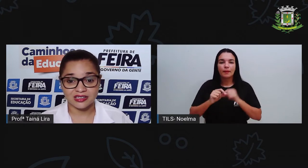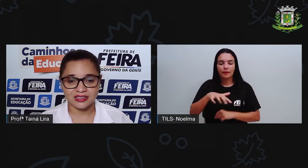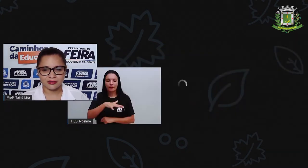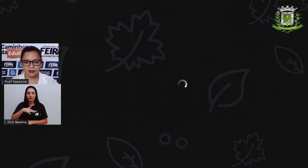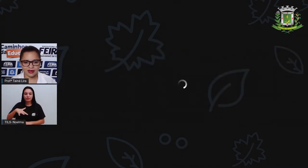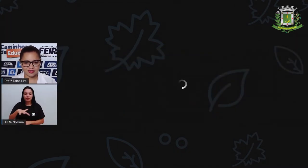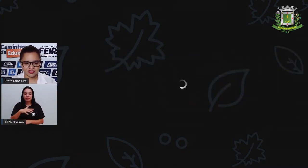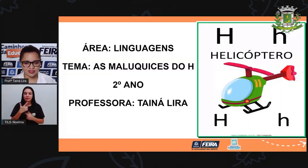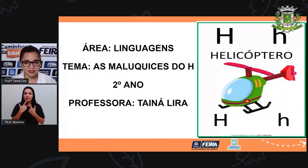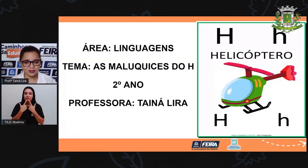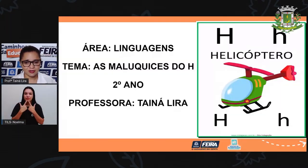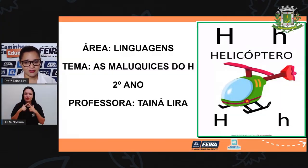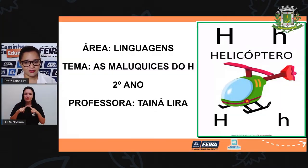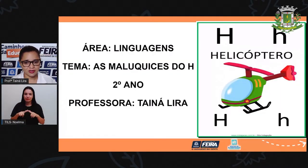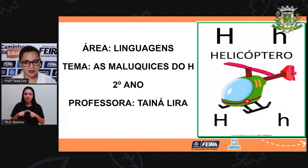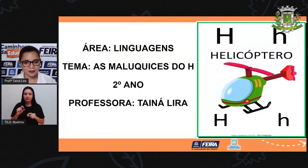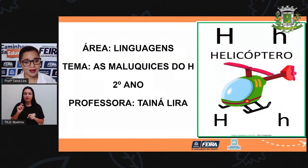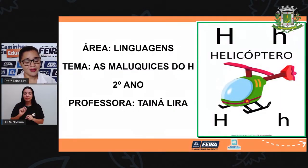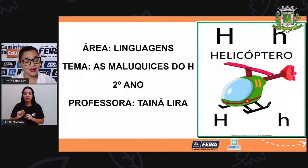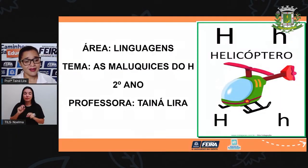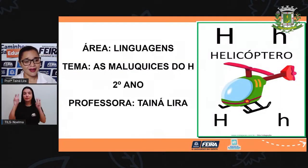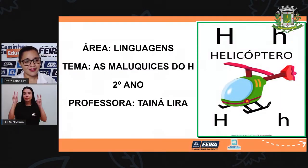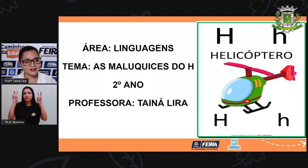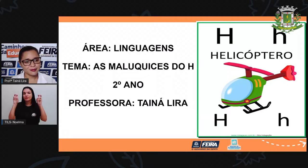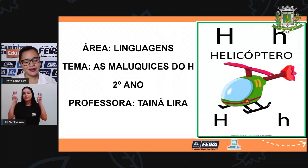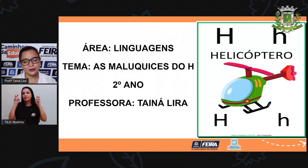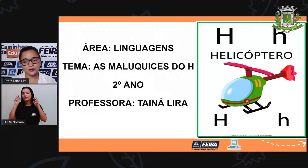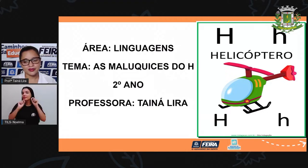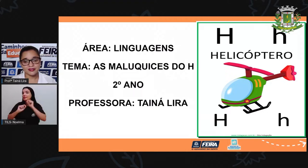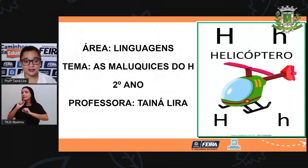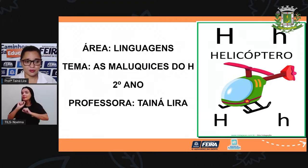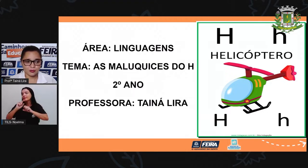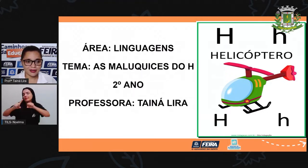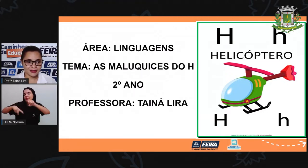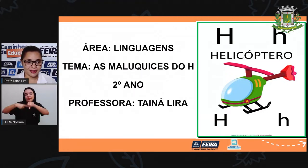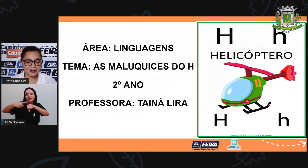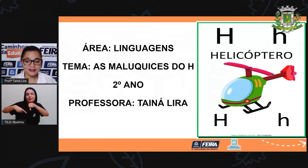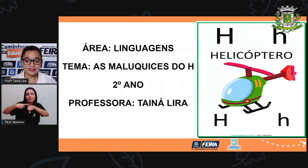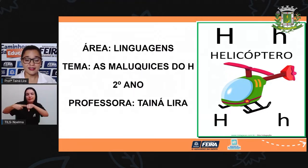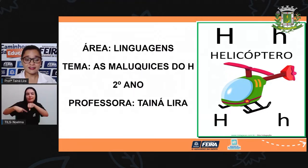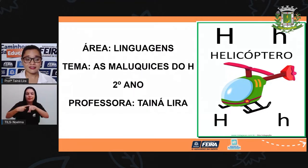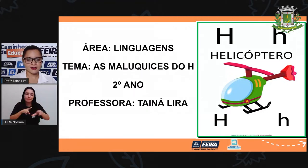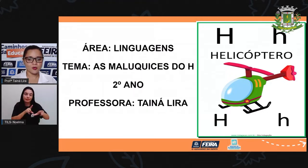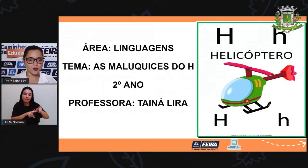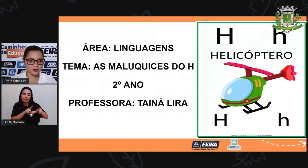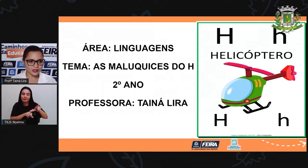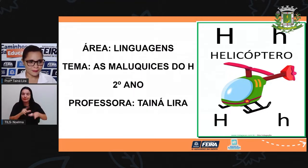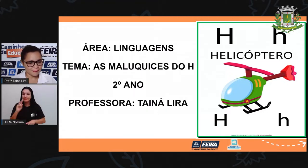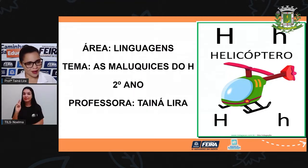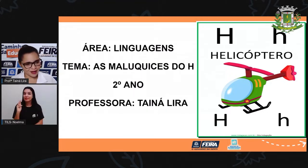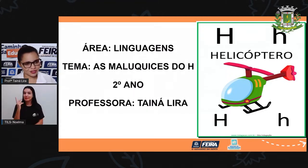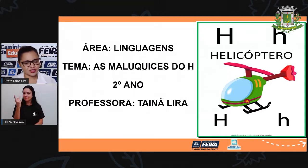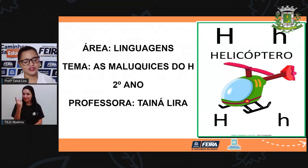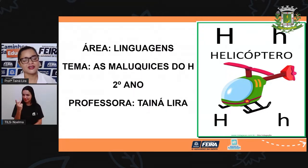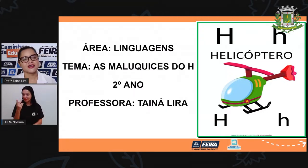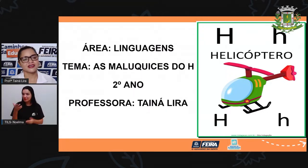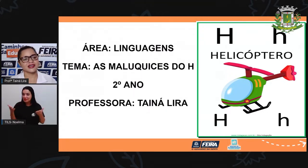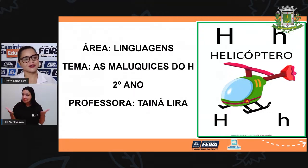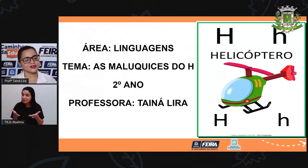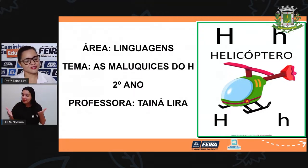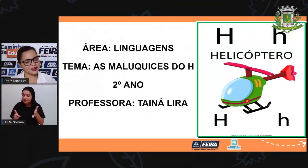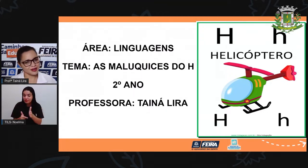de linguagens e o nosso tema, as maluquices do H. Essa é a segunda parte